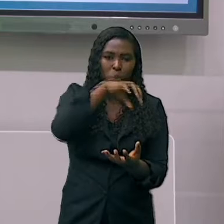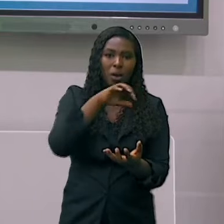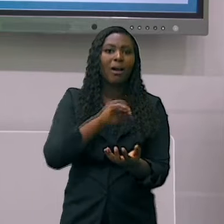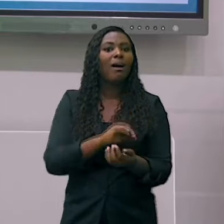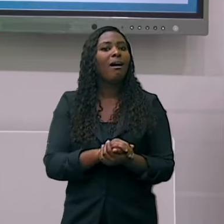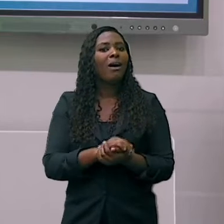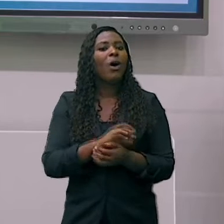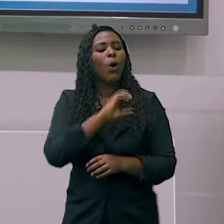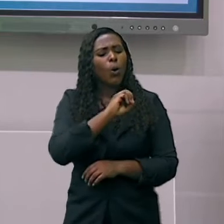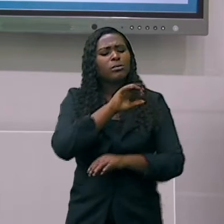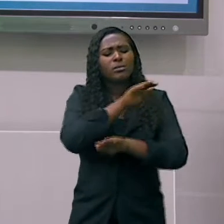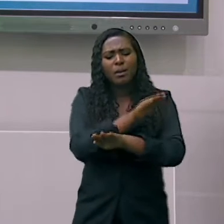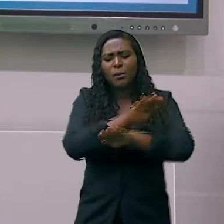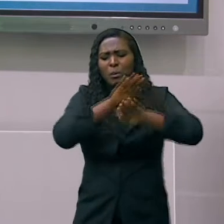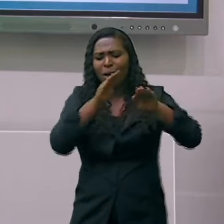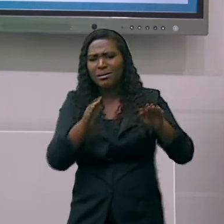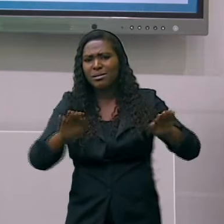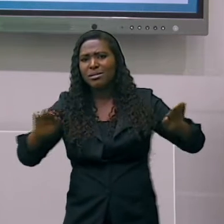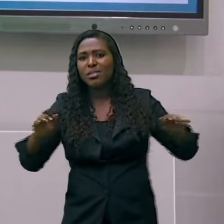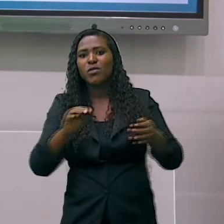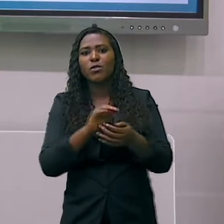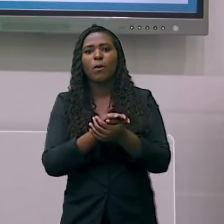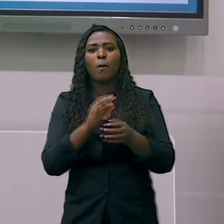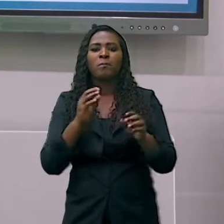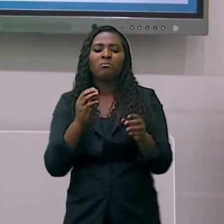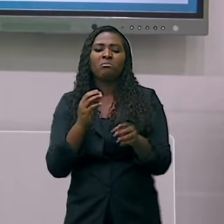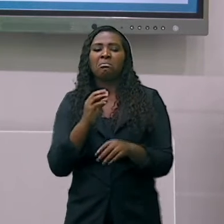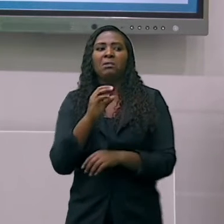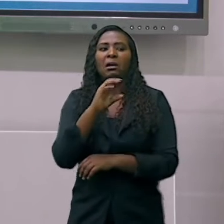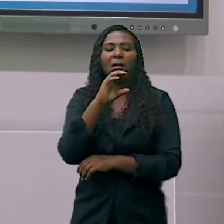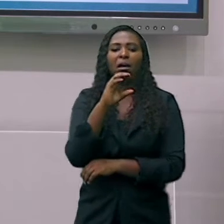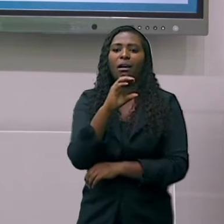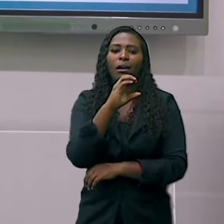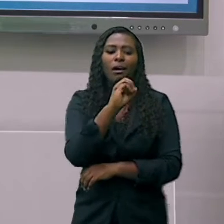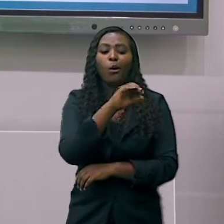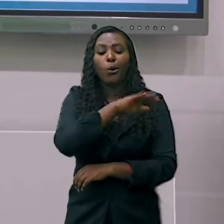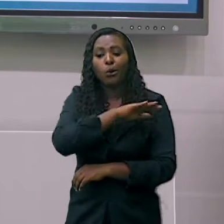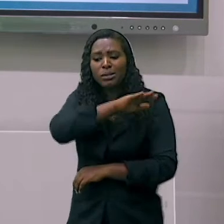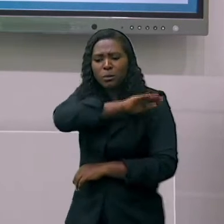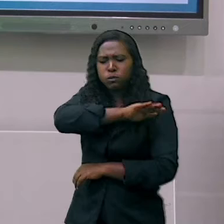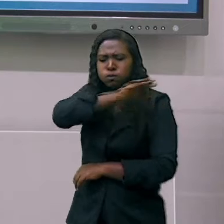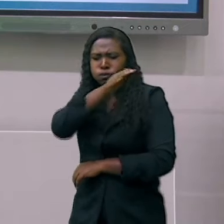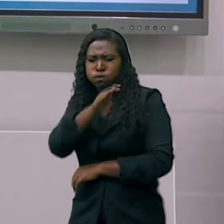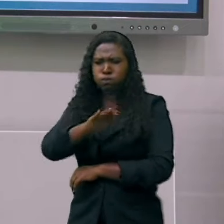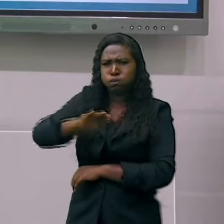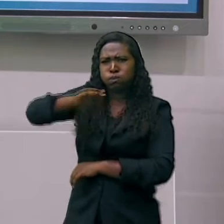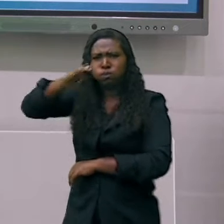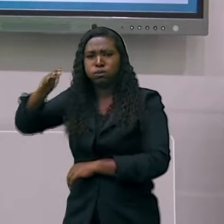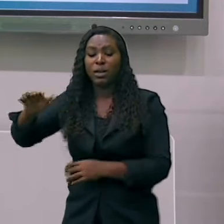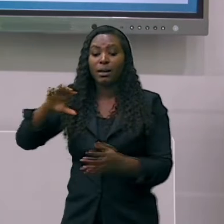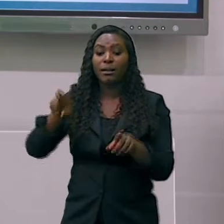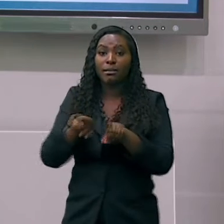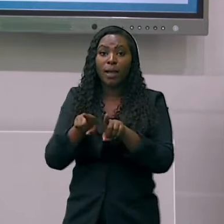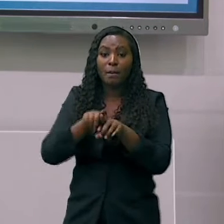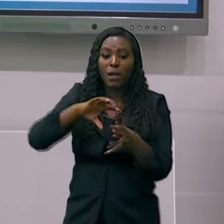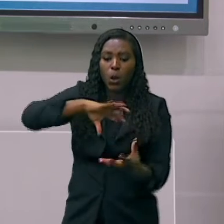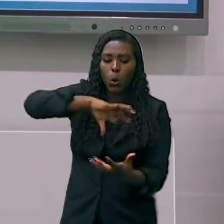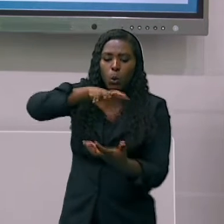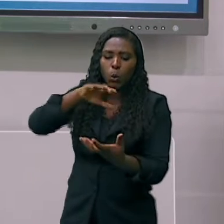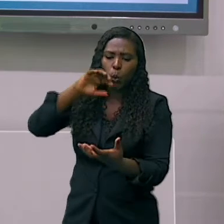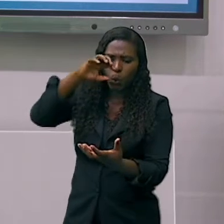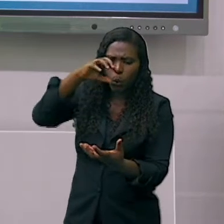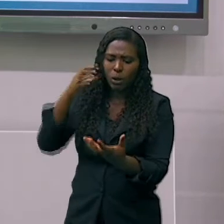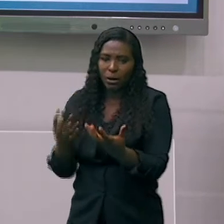Vale ressaltar que, para alguns cientistas, o Oceano Glacial Ártico e o